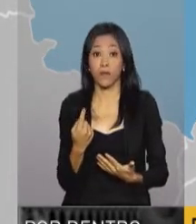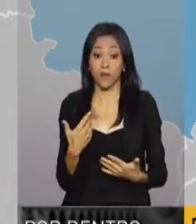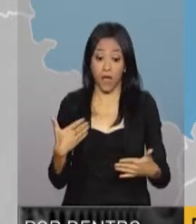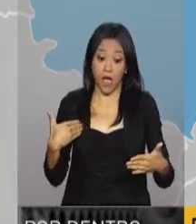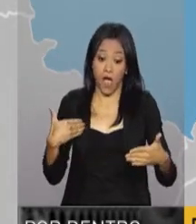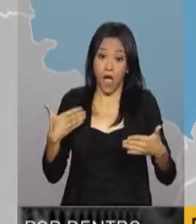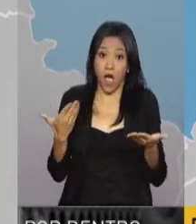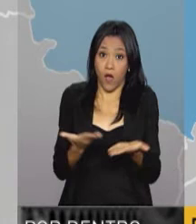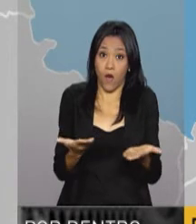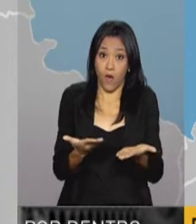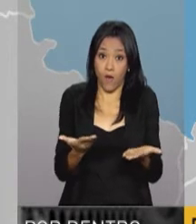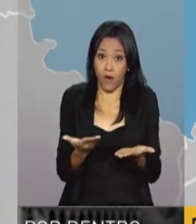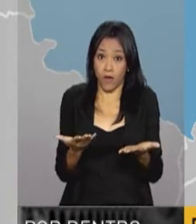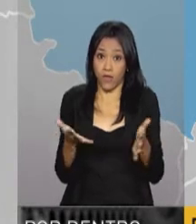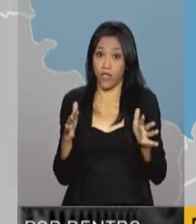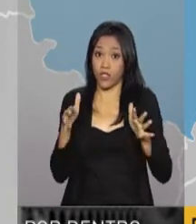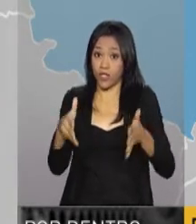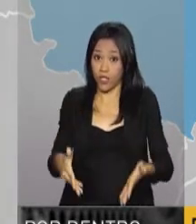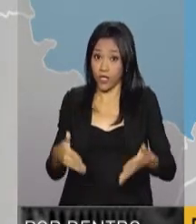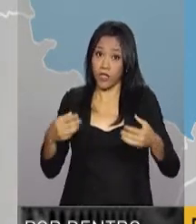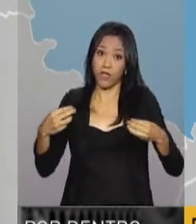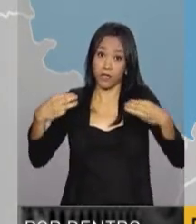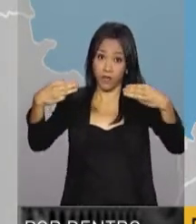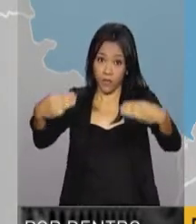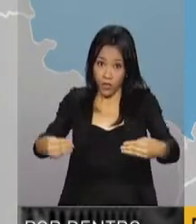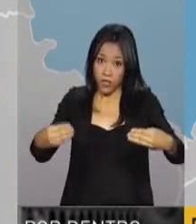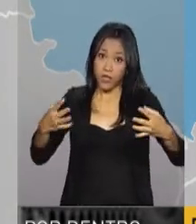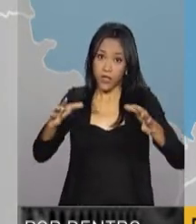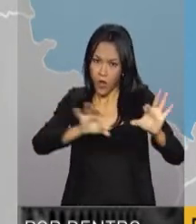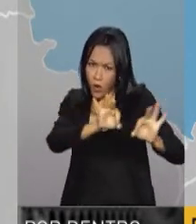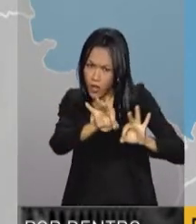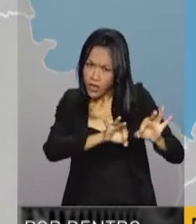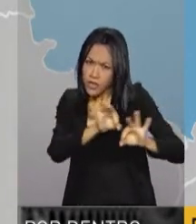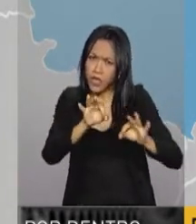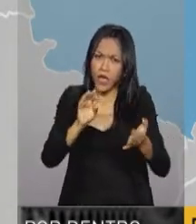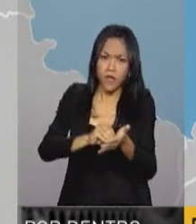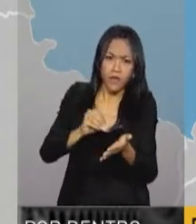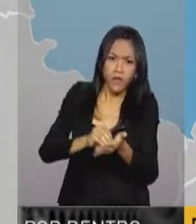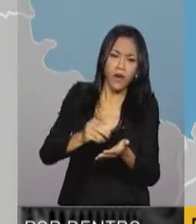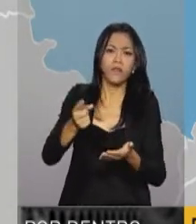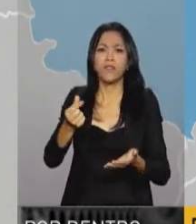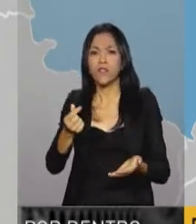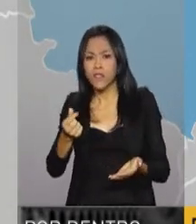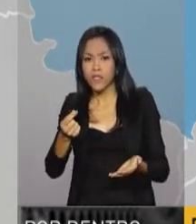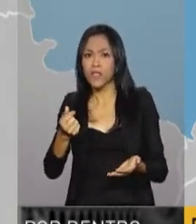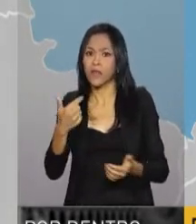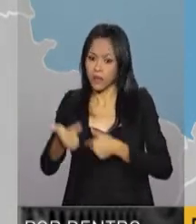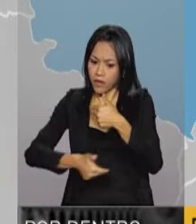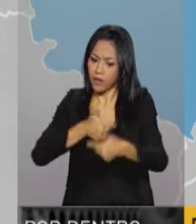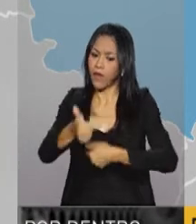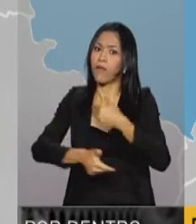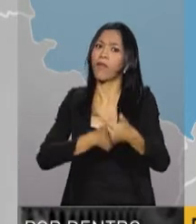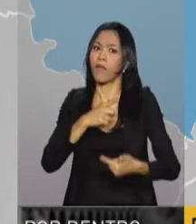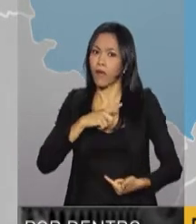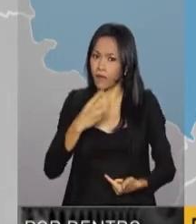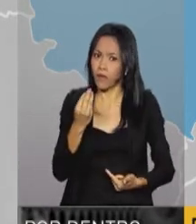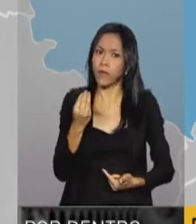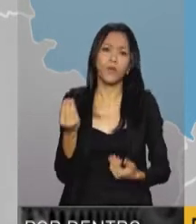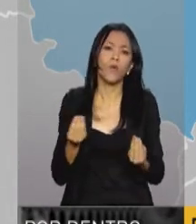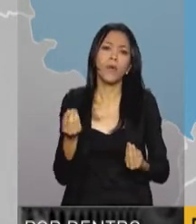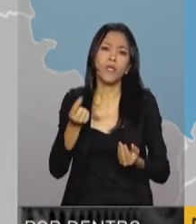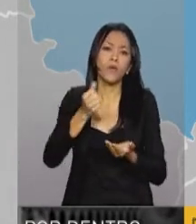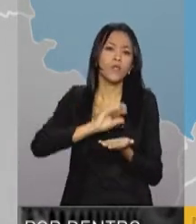a casa está organizada está organizada falta verba a gente sabe que trabalho tem muito nep conectar os recursos